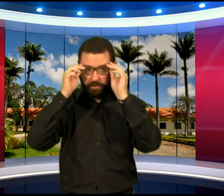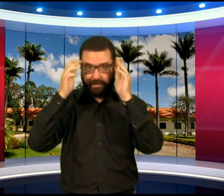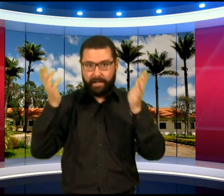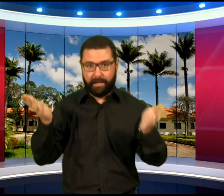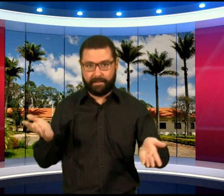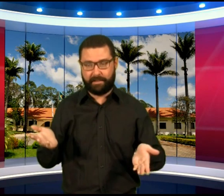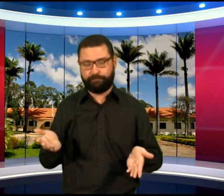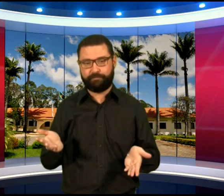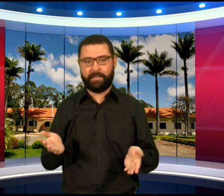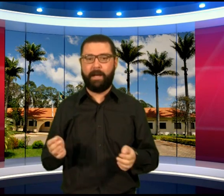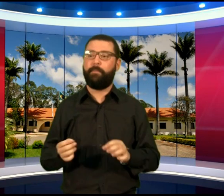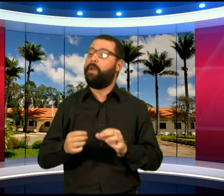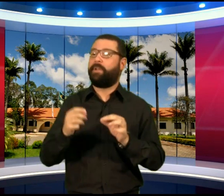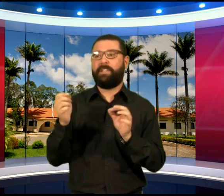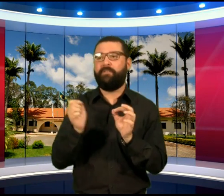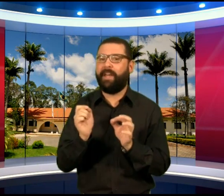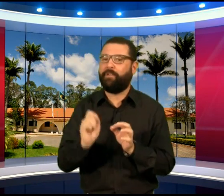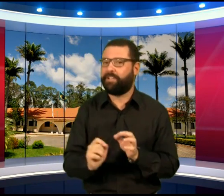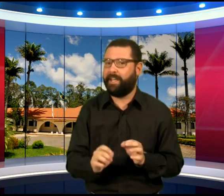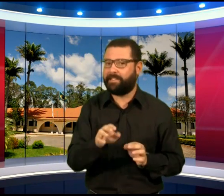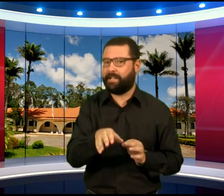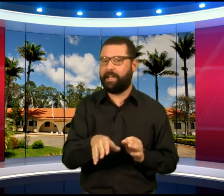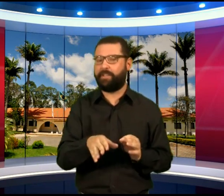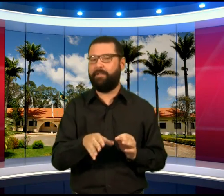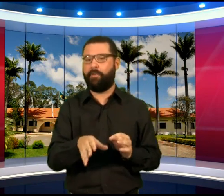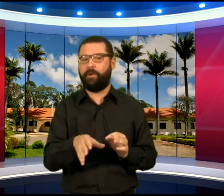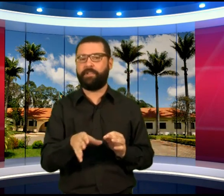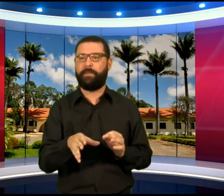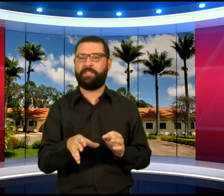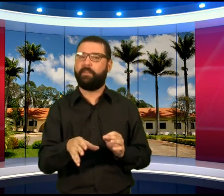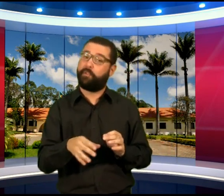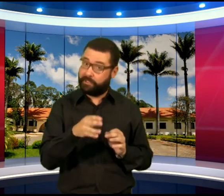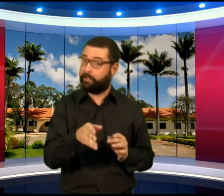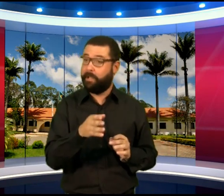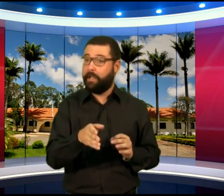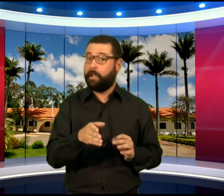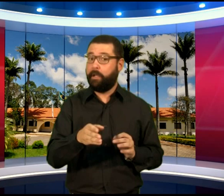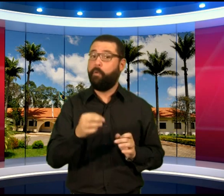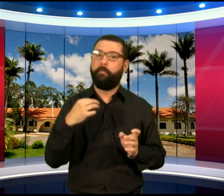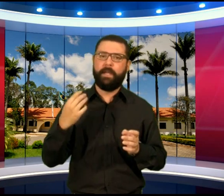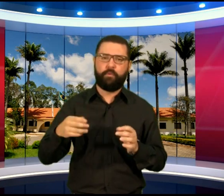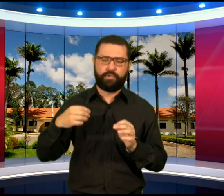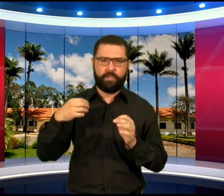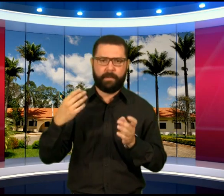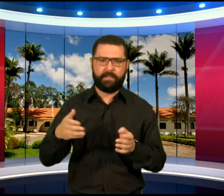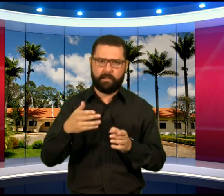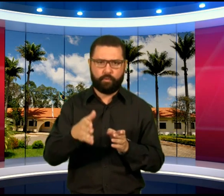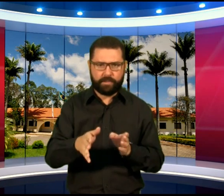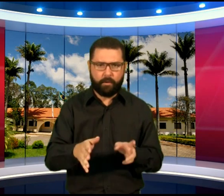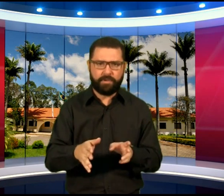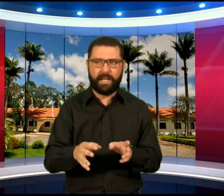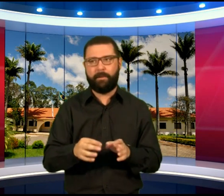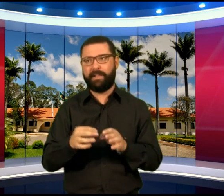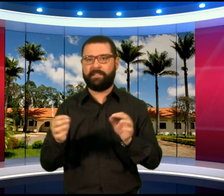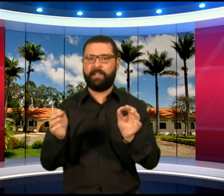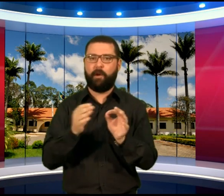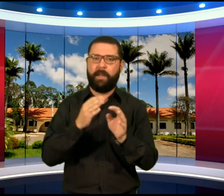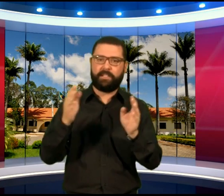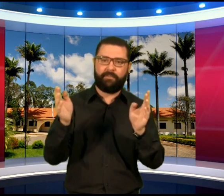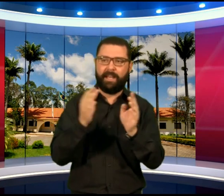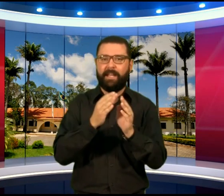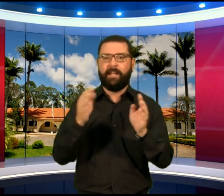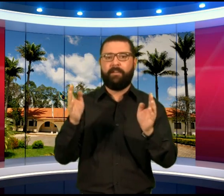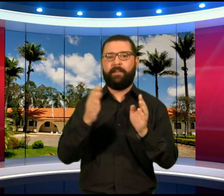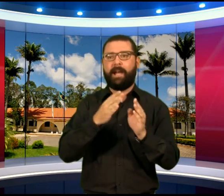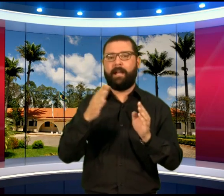10% de tolerância, tá? Porque você não vai conseguir, esse caso aí foi um caso específico, que com bicos de precisão, tudo você consegue, mas